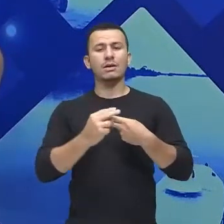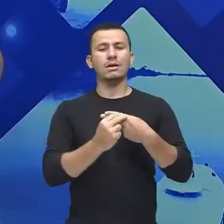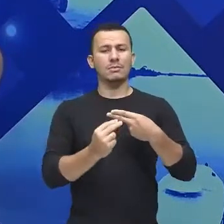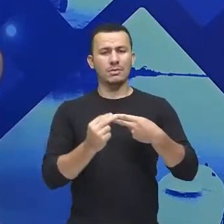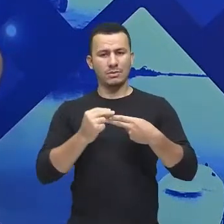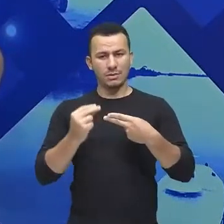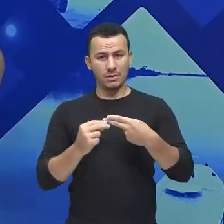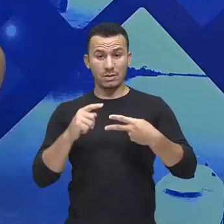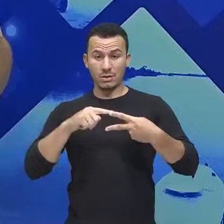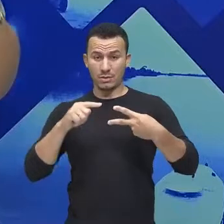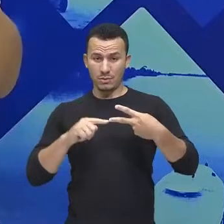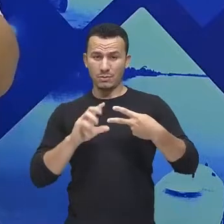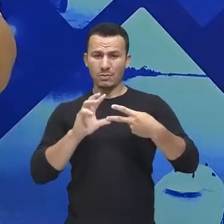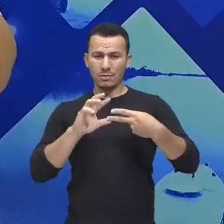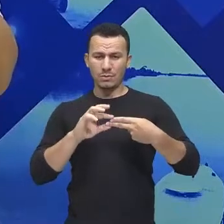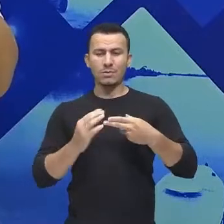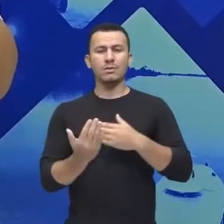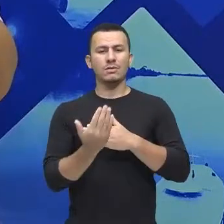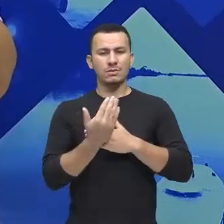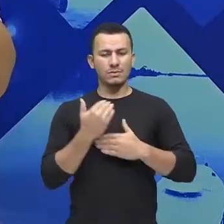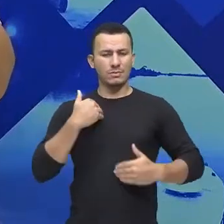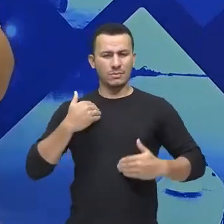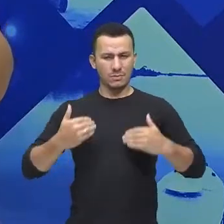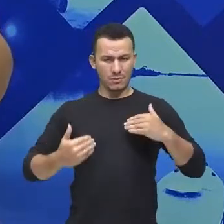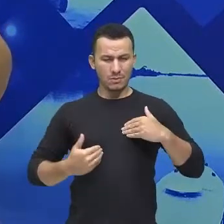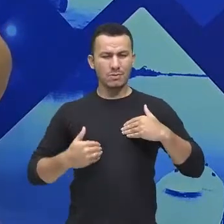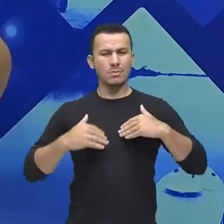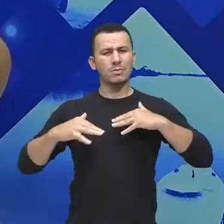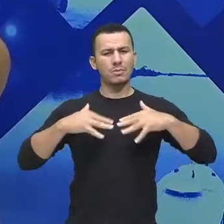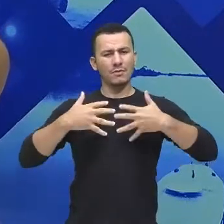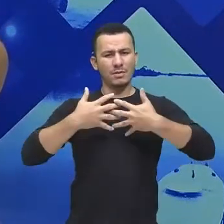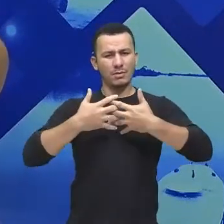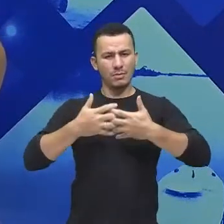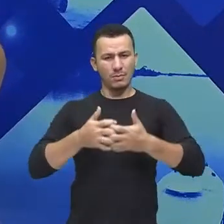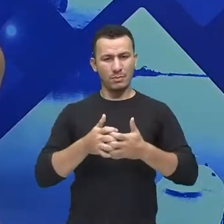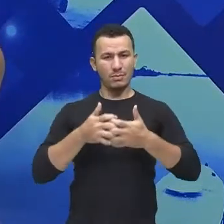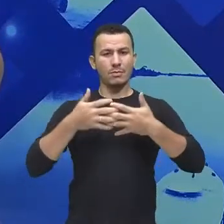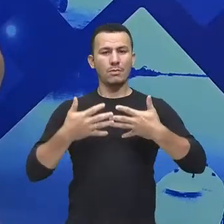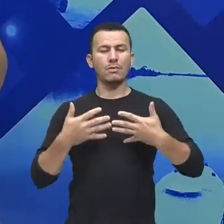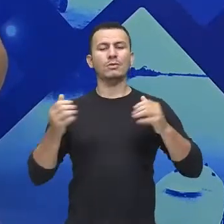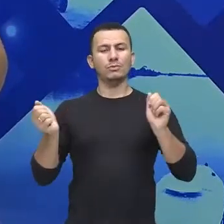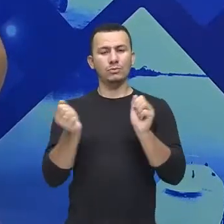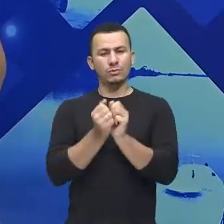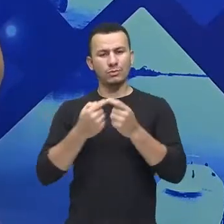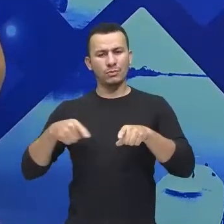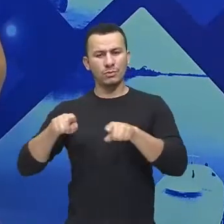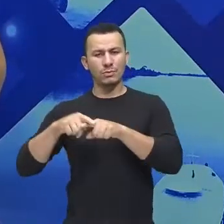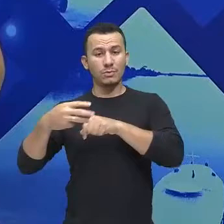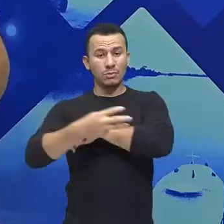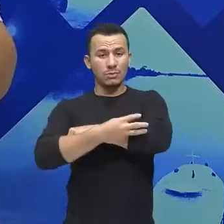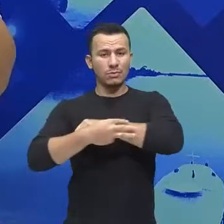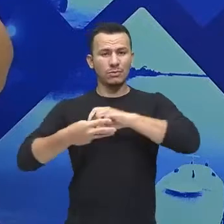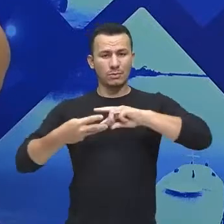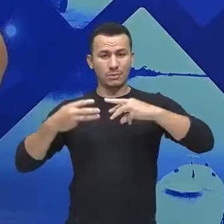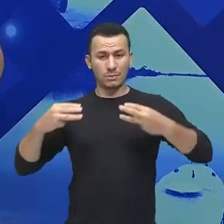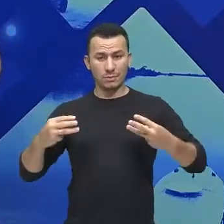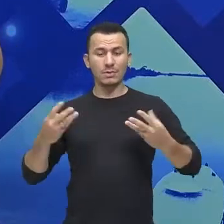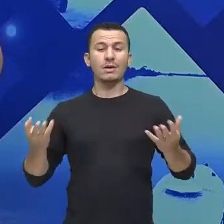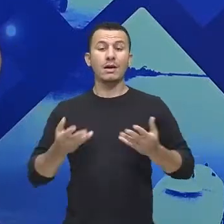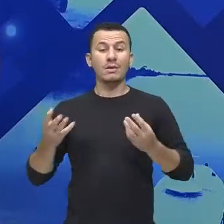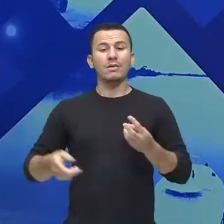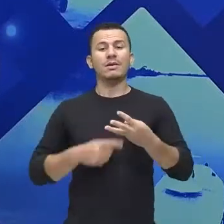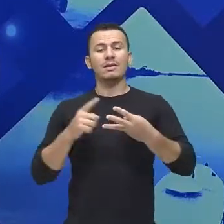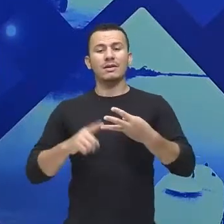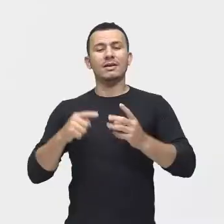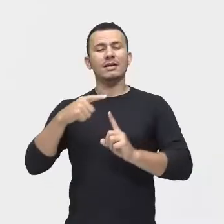nos movimentos, fazendo o deslizamento entre elas lá nas fibras musculares. E agora nós vamos ver os